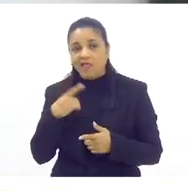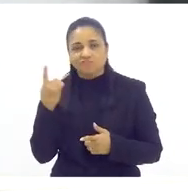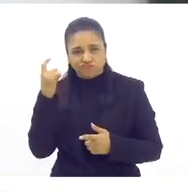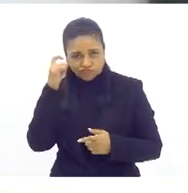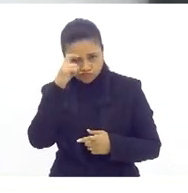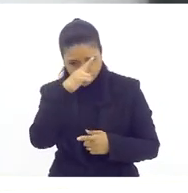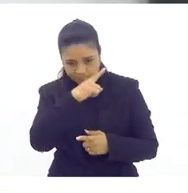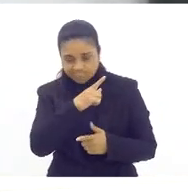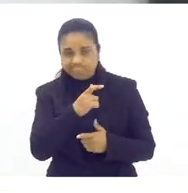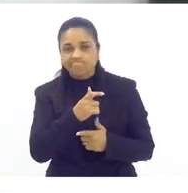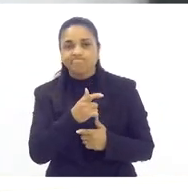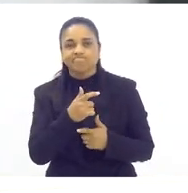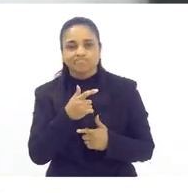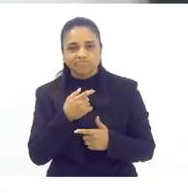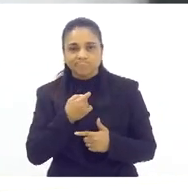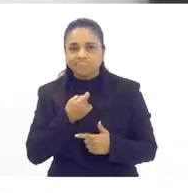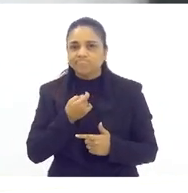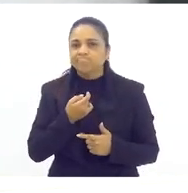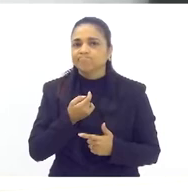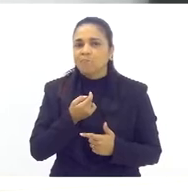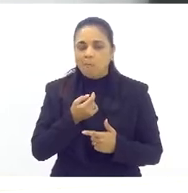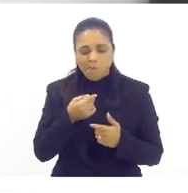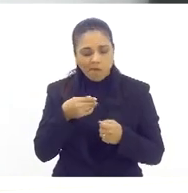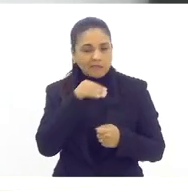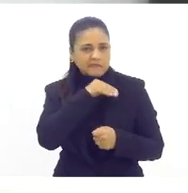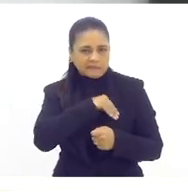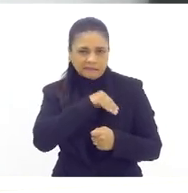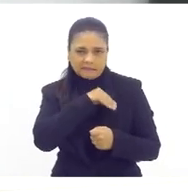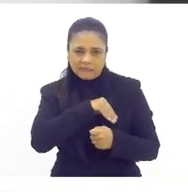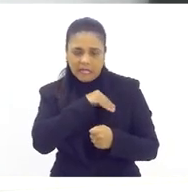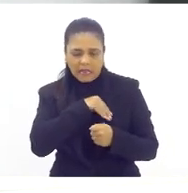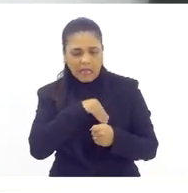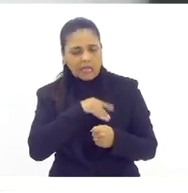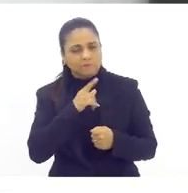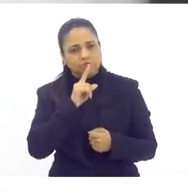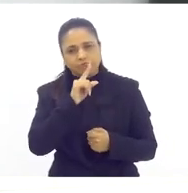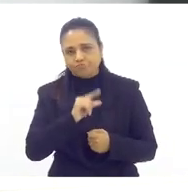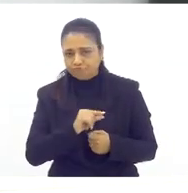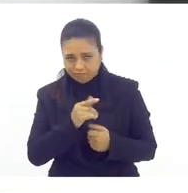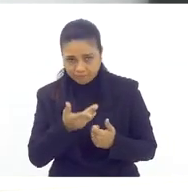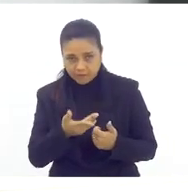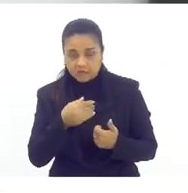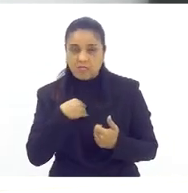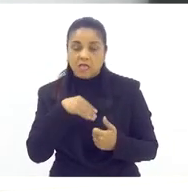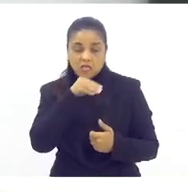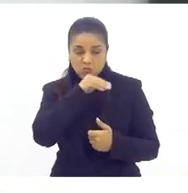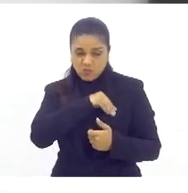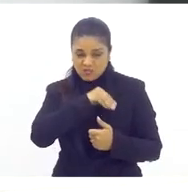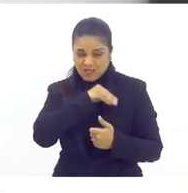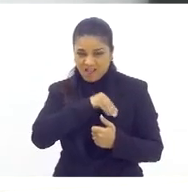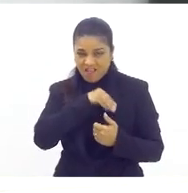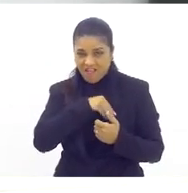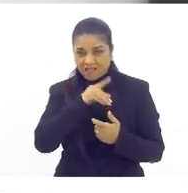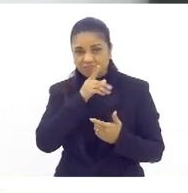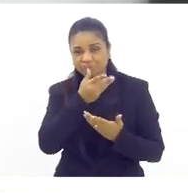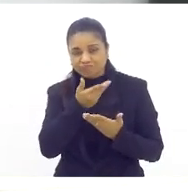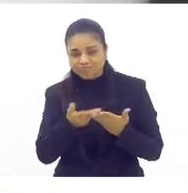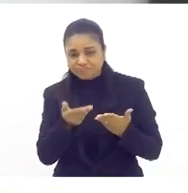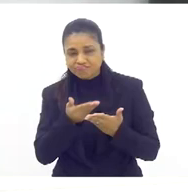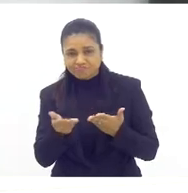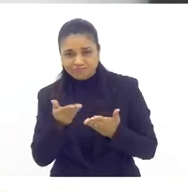e muito mal remunerada como bem colocou a deputada o fato né de uma remuneração defasada ela